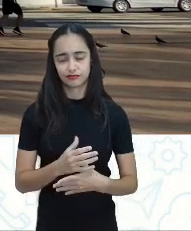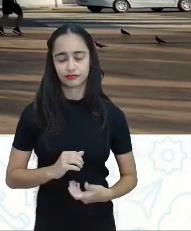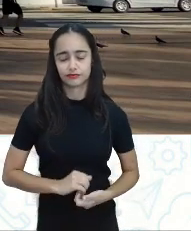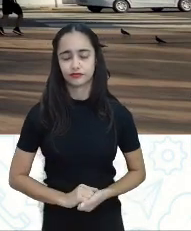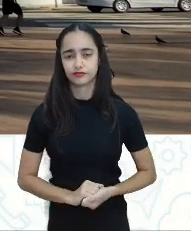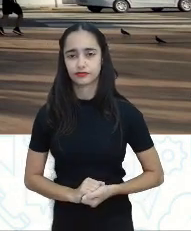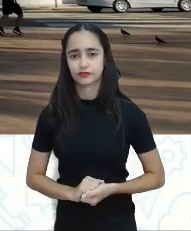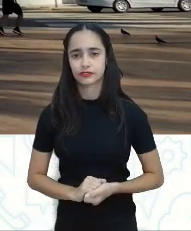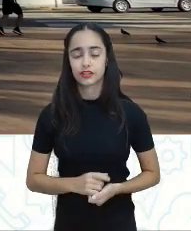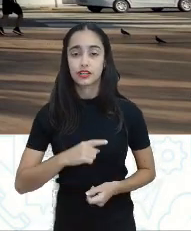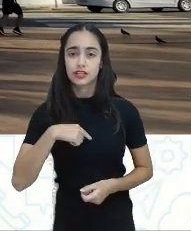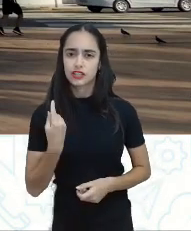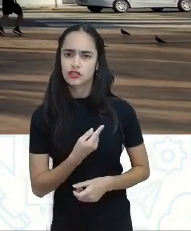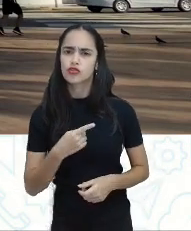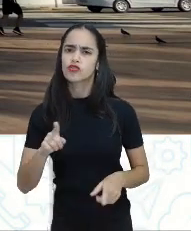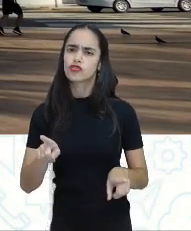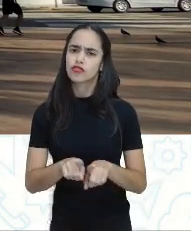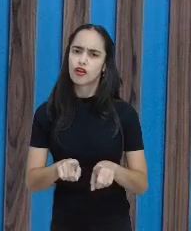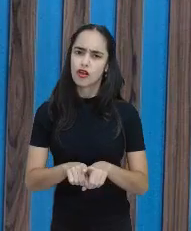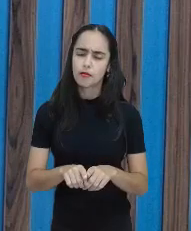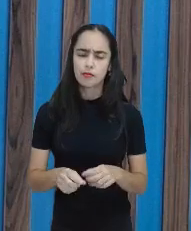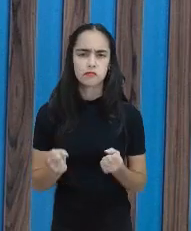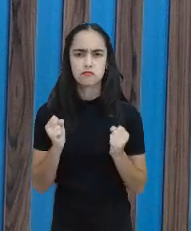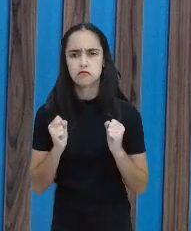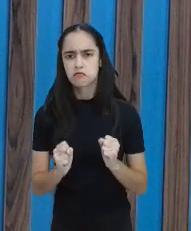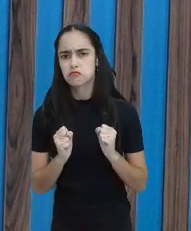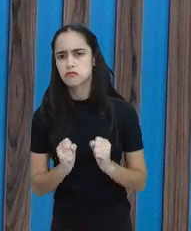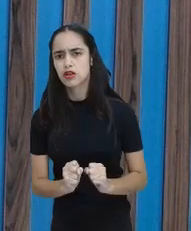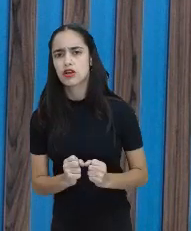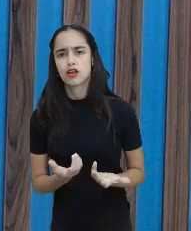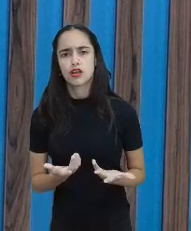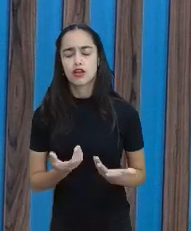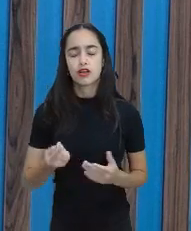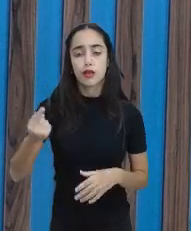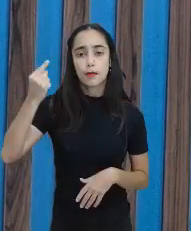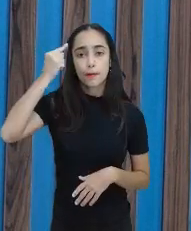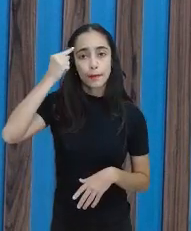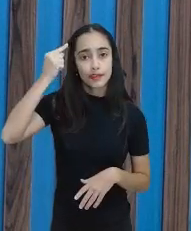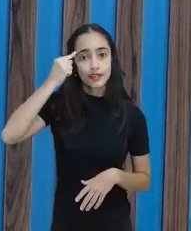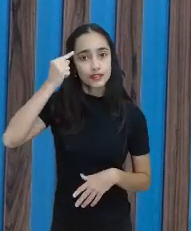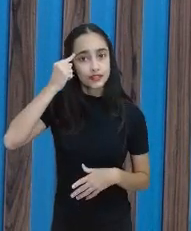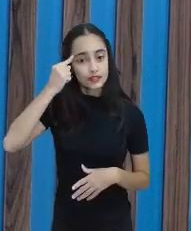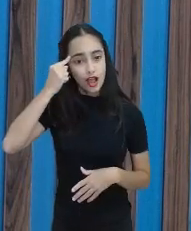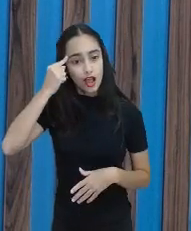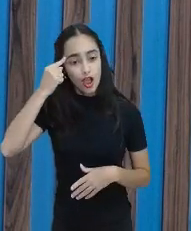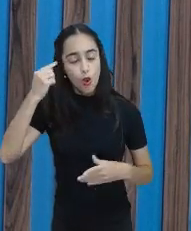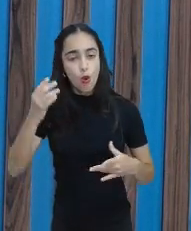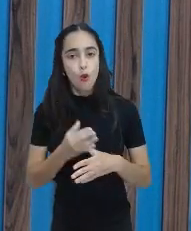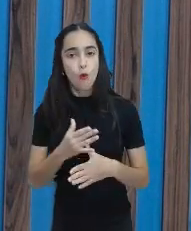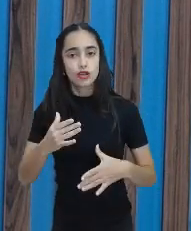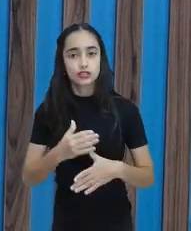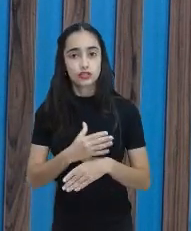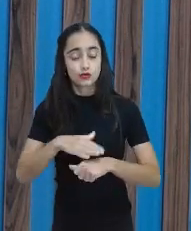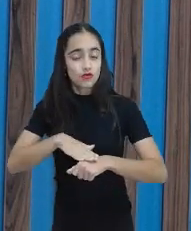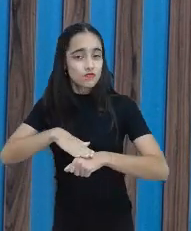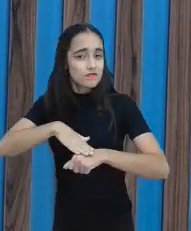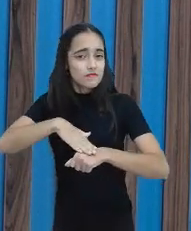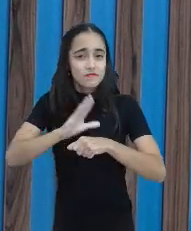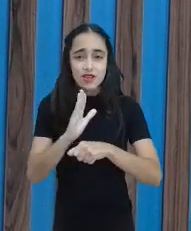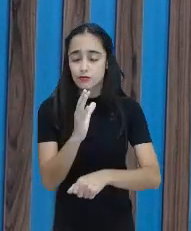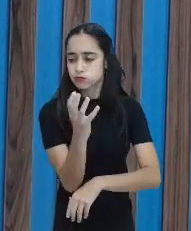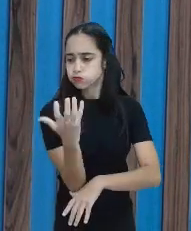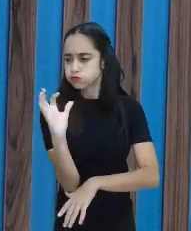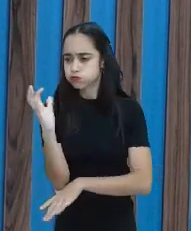que a gente também possa pensar numa cidade mais verde, né? A gente fala tanto aqui da